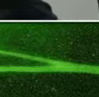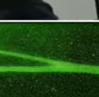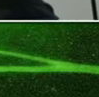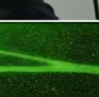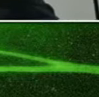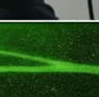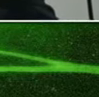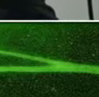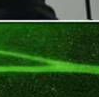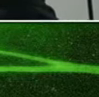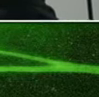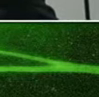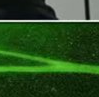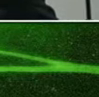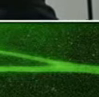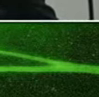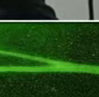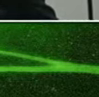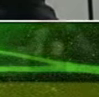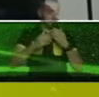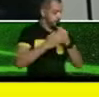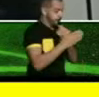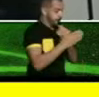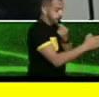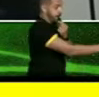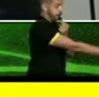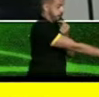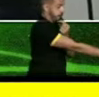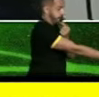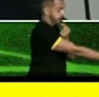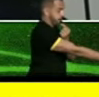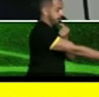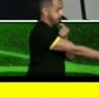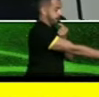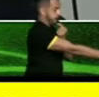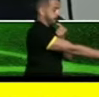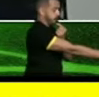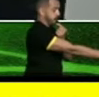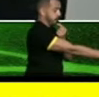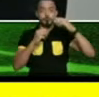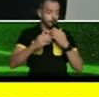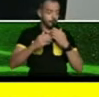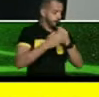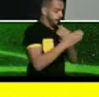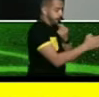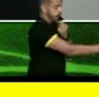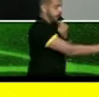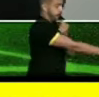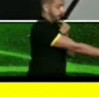oon Cruzeiro Cruzeiro vamos vamos